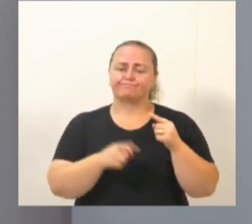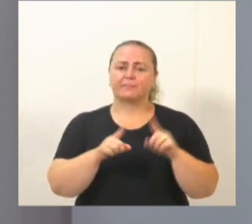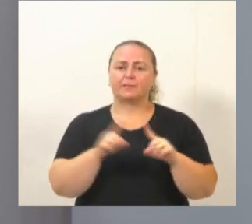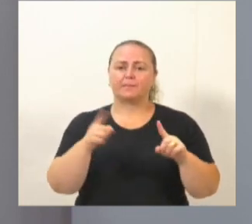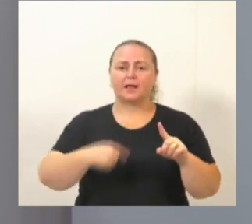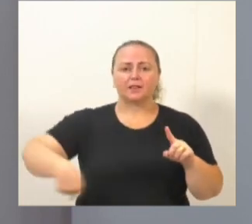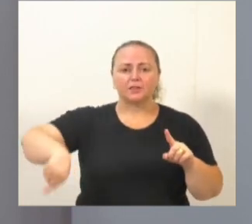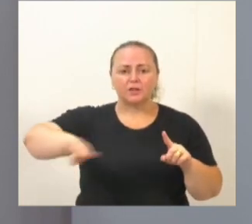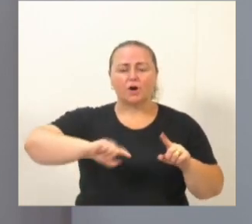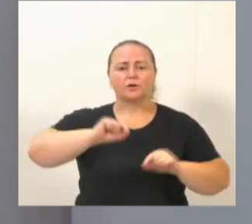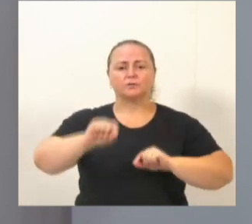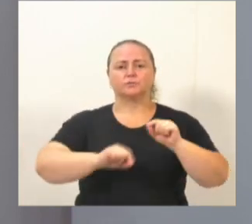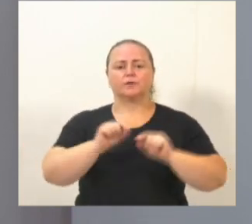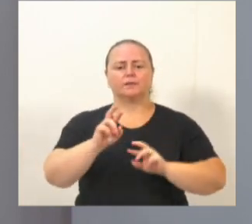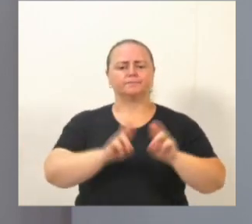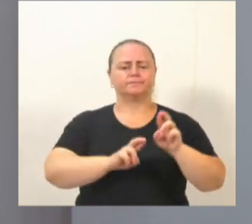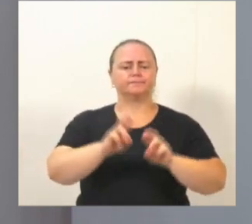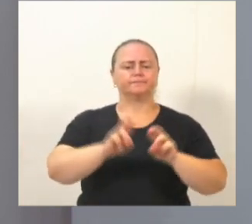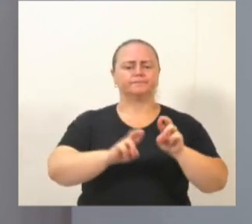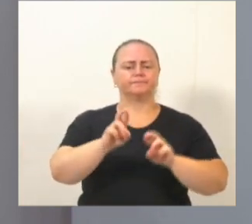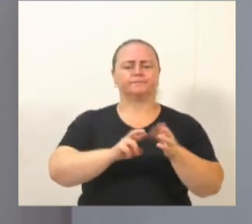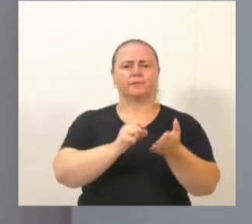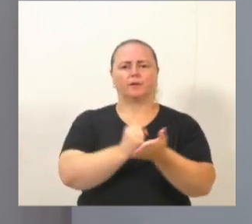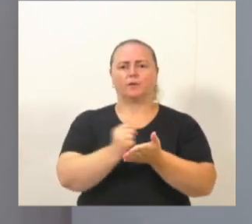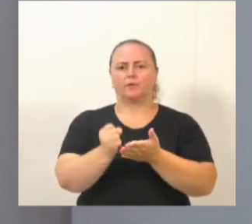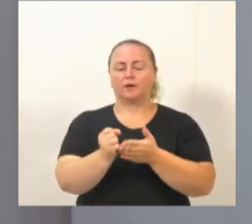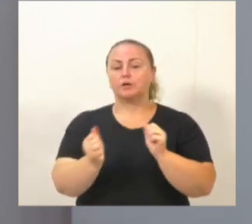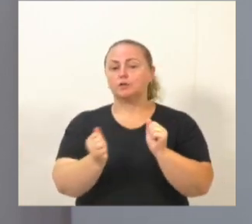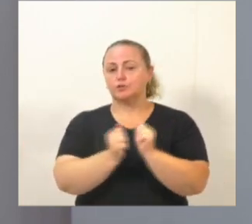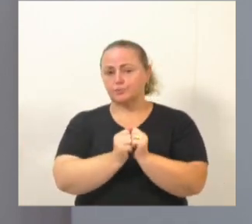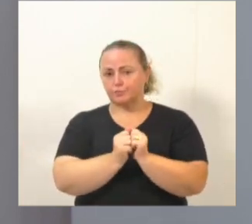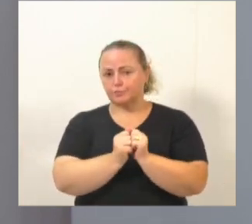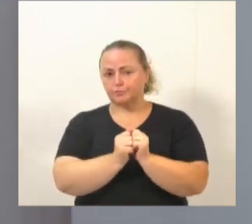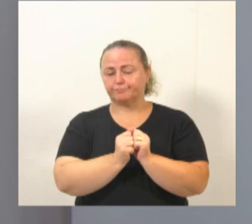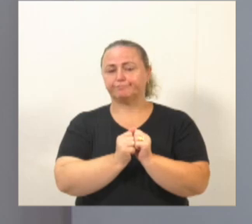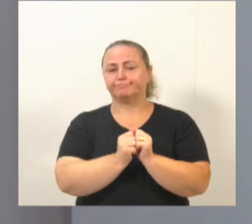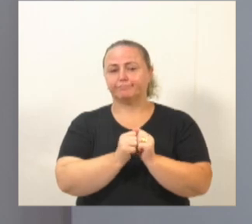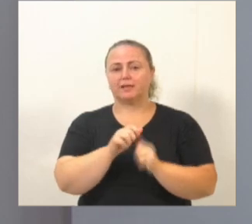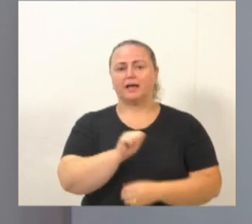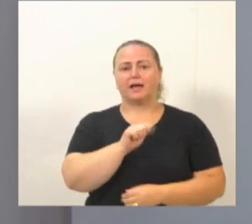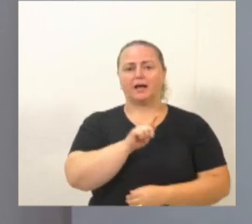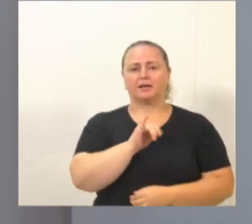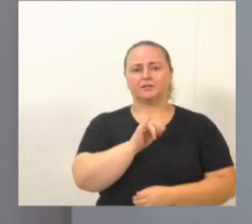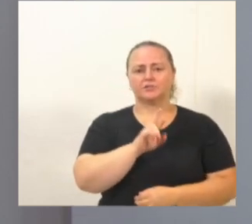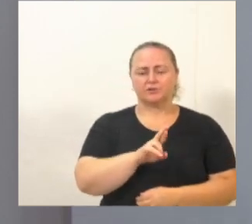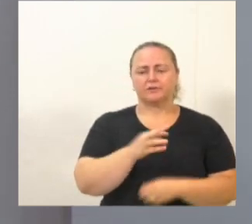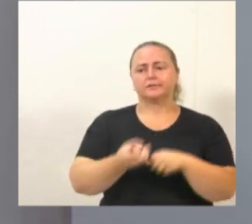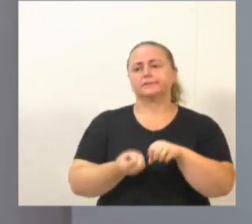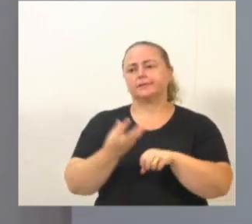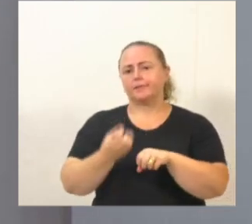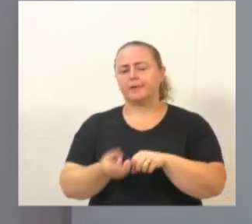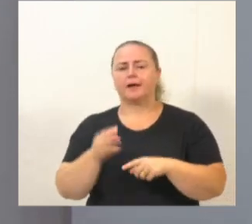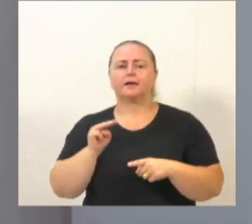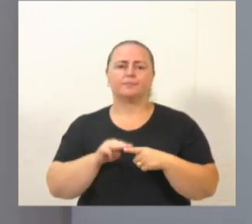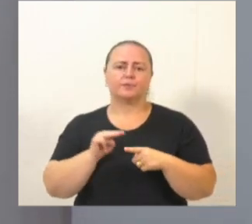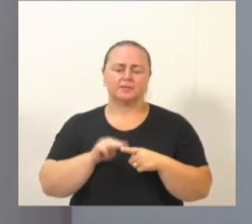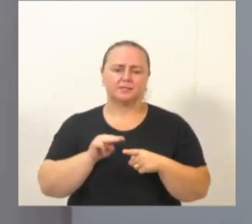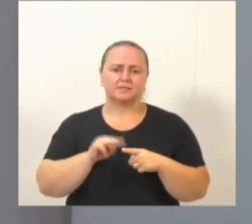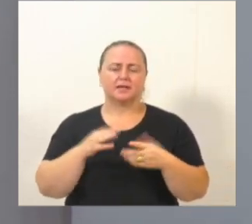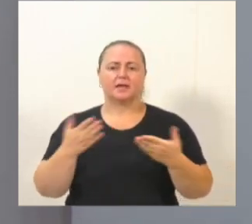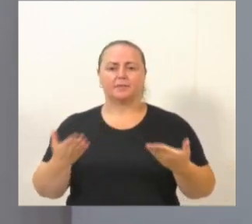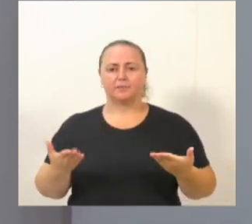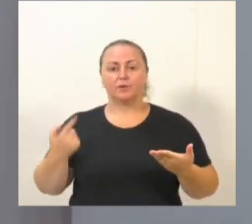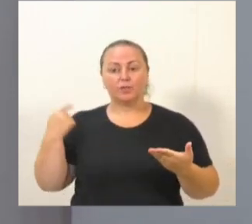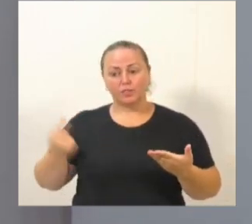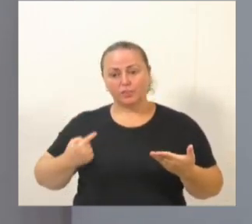nova revisão do contrato, trabalhando junto, concessionária, agência reguladora, SAMAI e município, para pegar essa